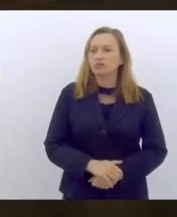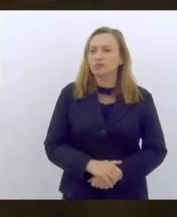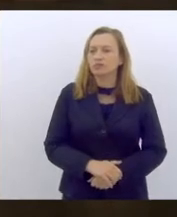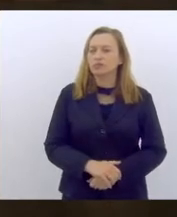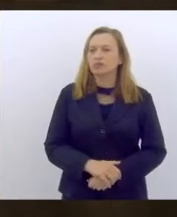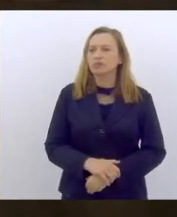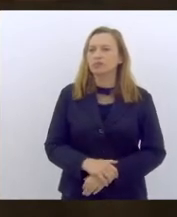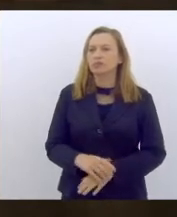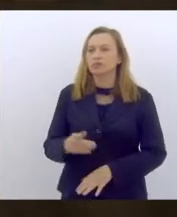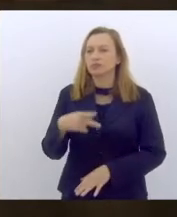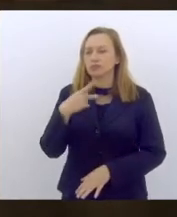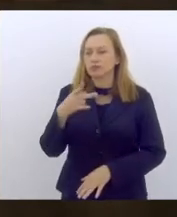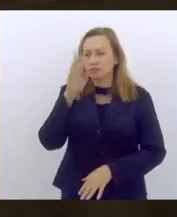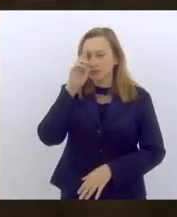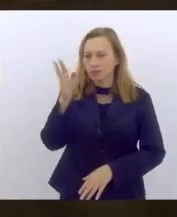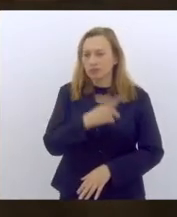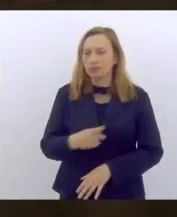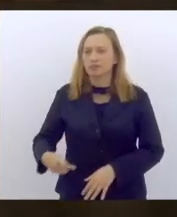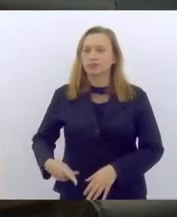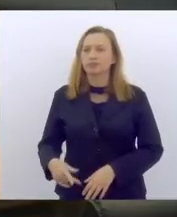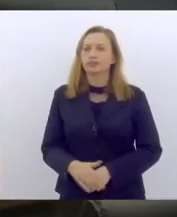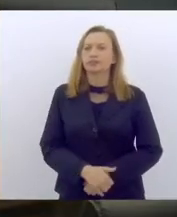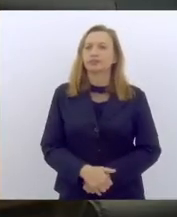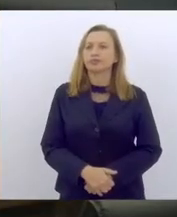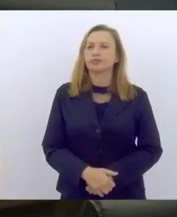é o parecer senhor presidente